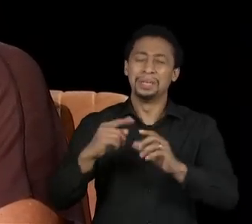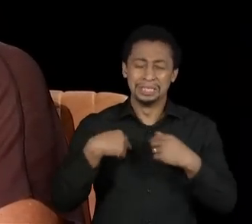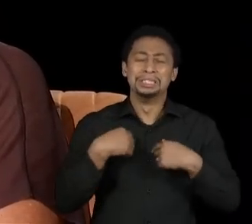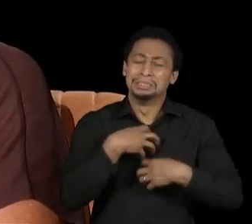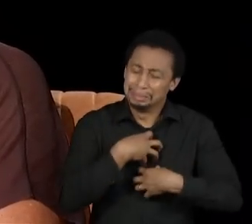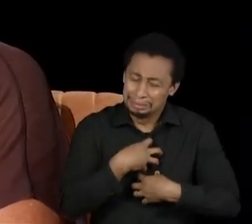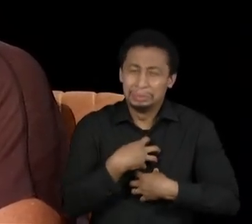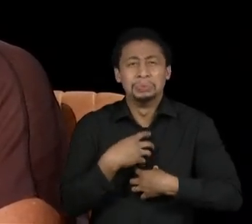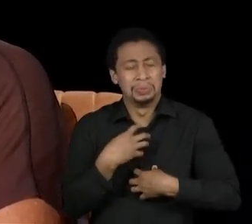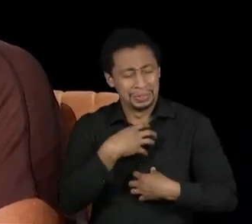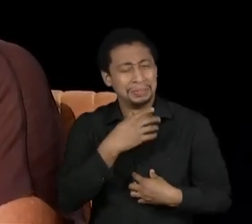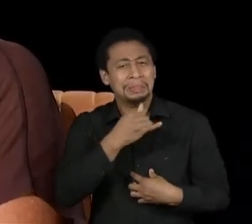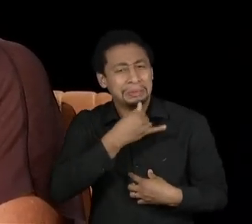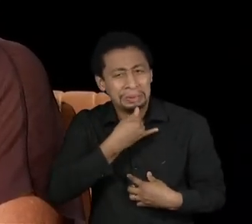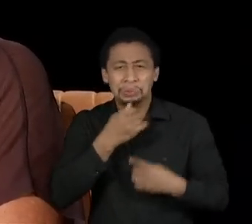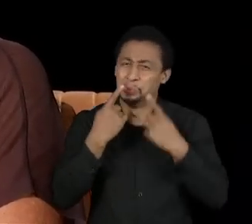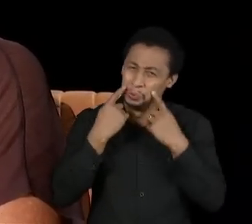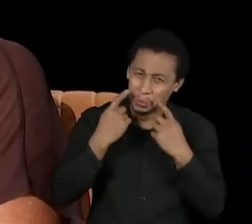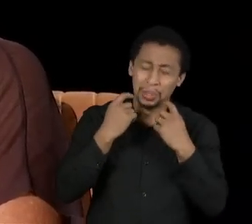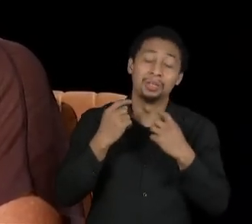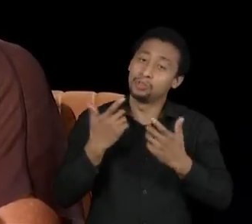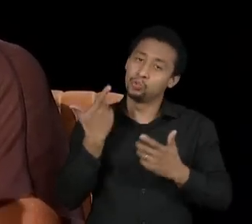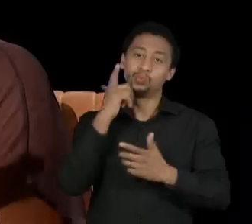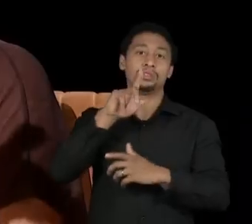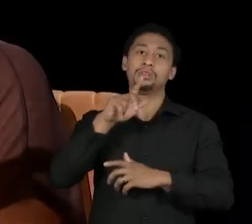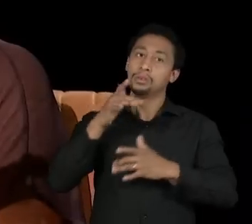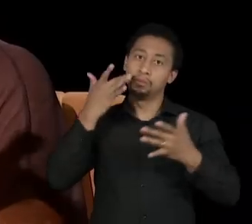foi uma coisa